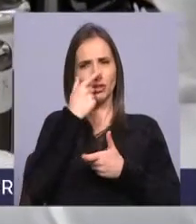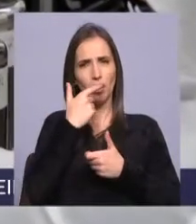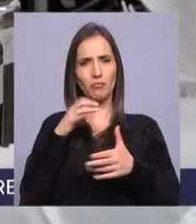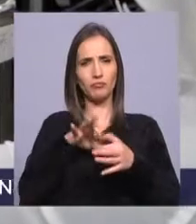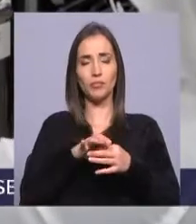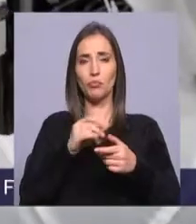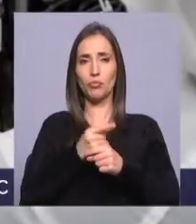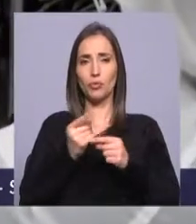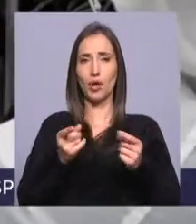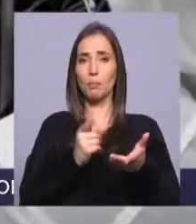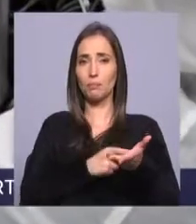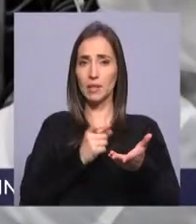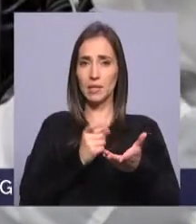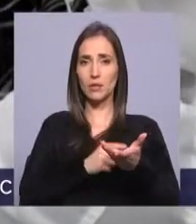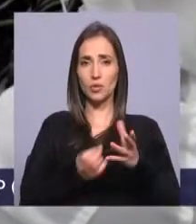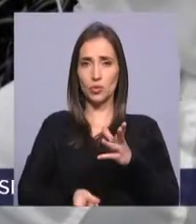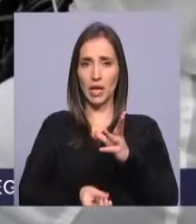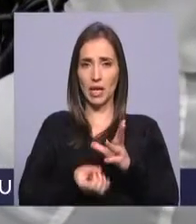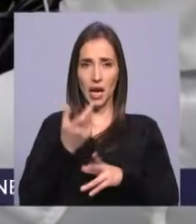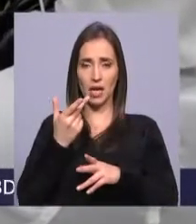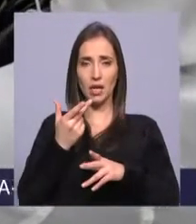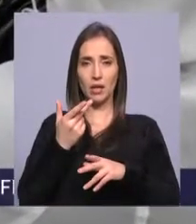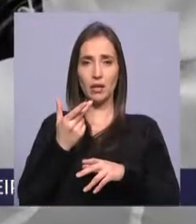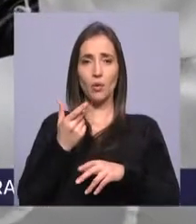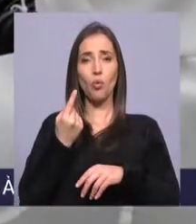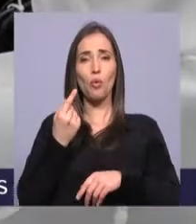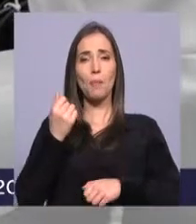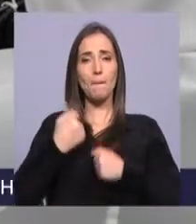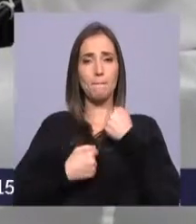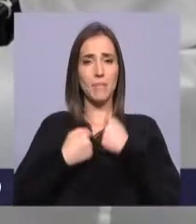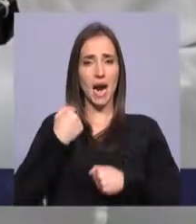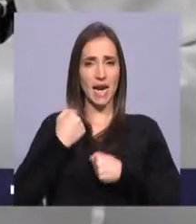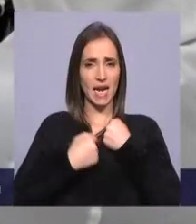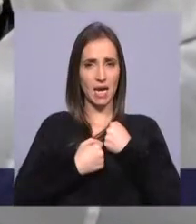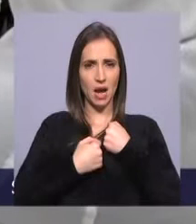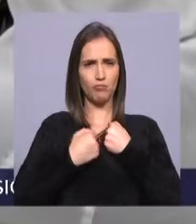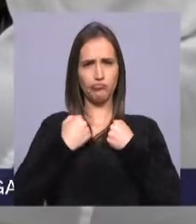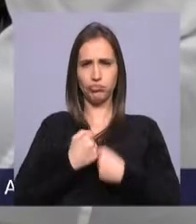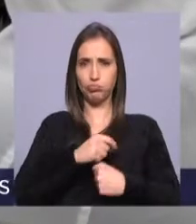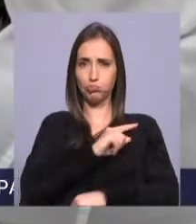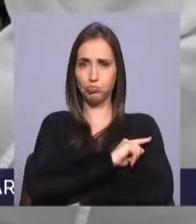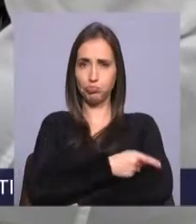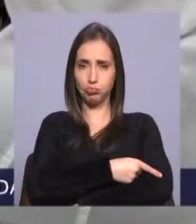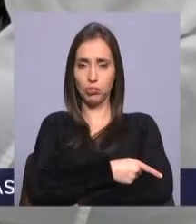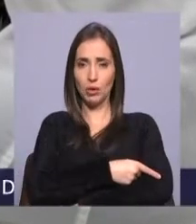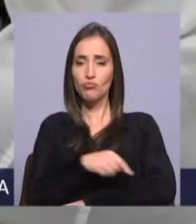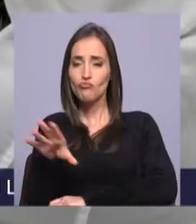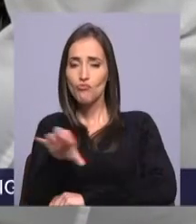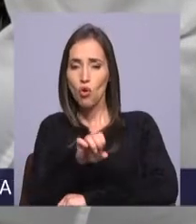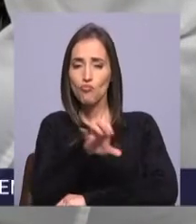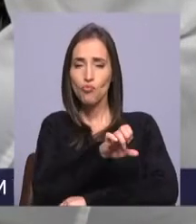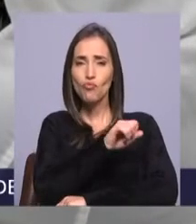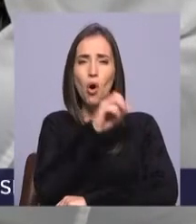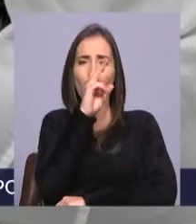foi preciso criar um instrumento, uma máquina suficientemente poderosa para recolher aqueles gases